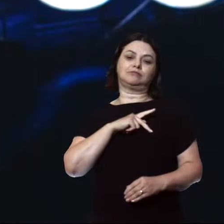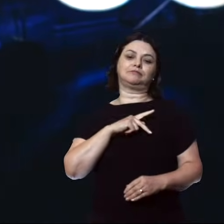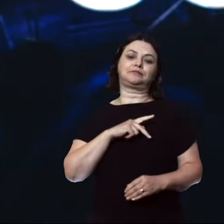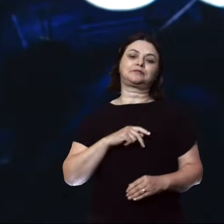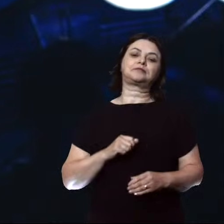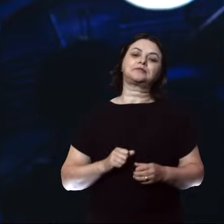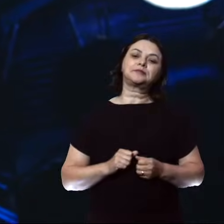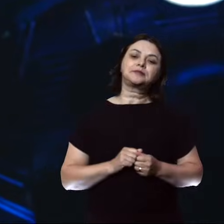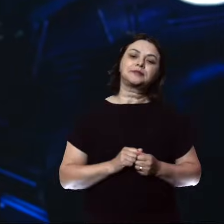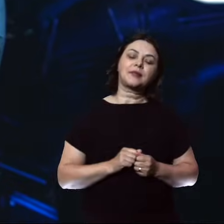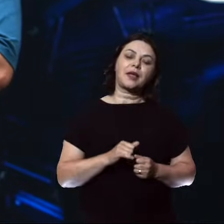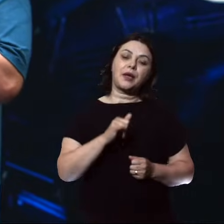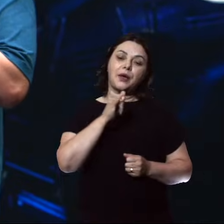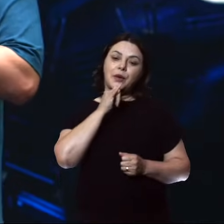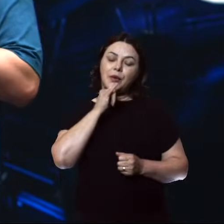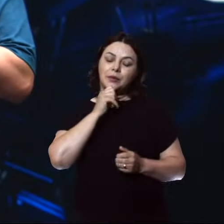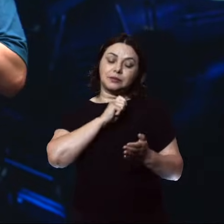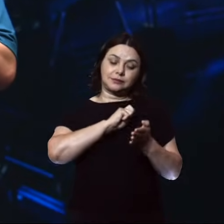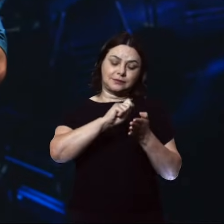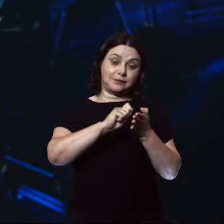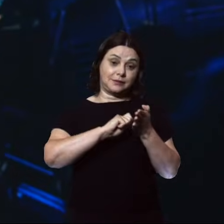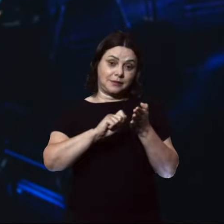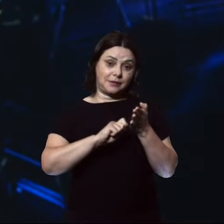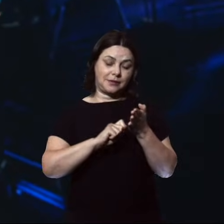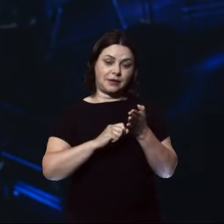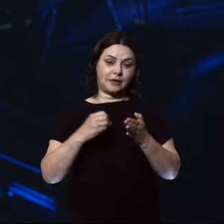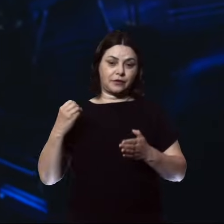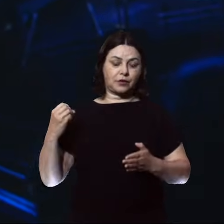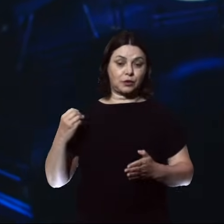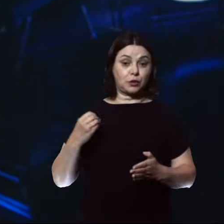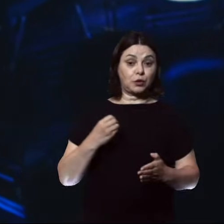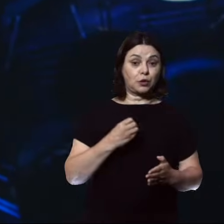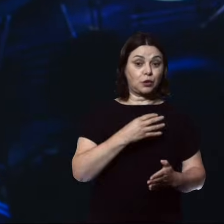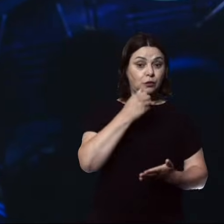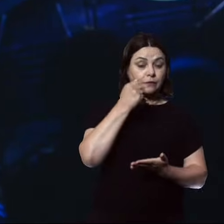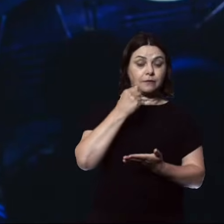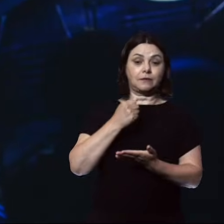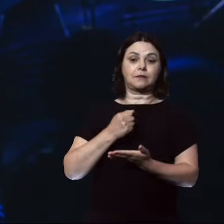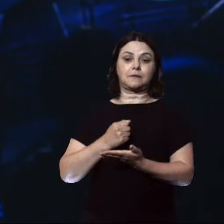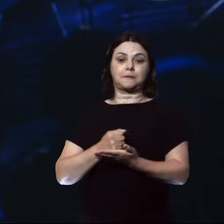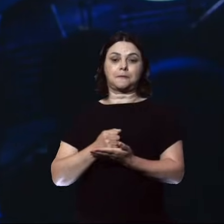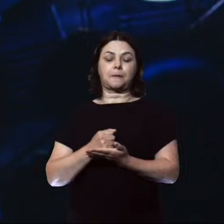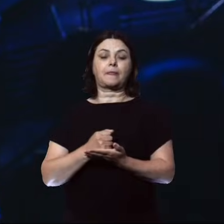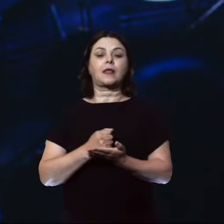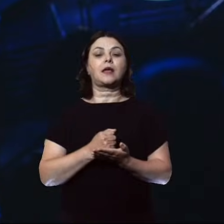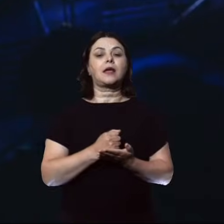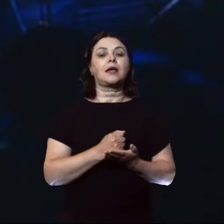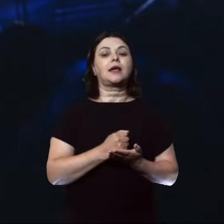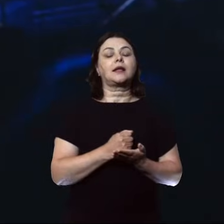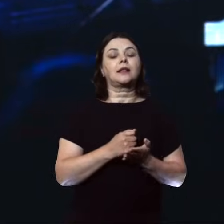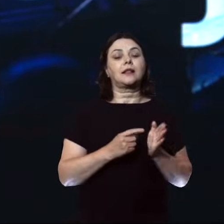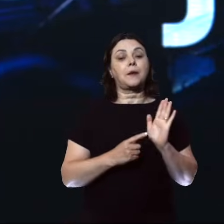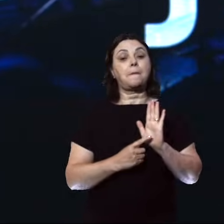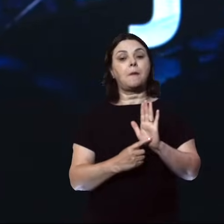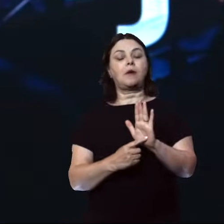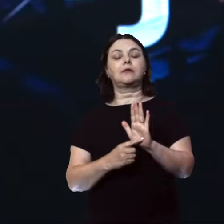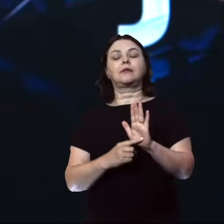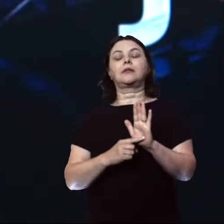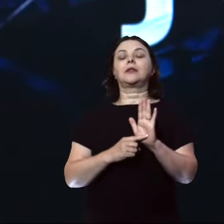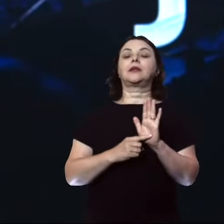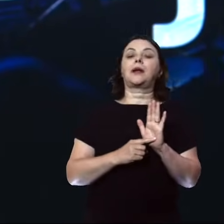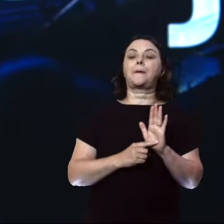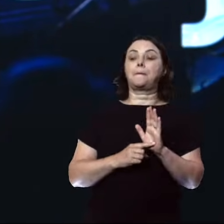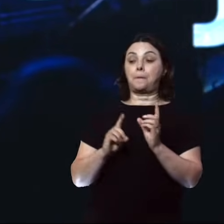Senhor. Ele também escreve muito disso no Novo Testamento. E aqui ele está mostrando para Timóteo, nos seus momentos finais, que ele